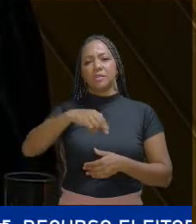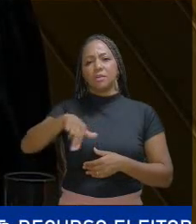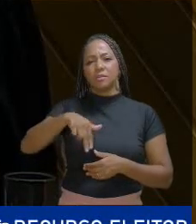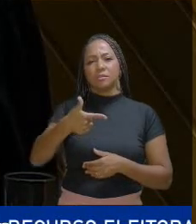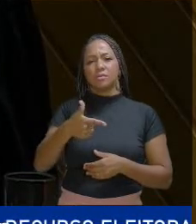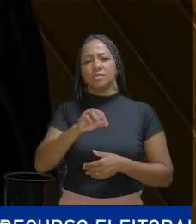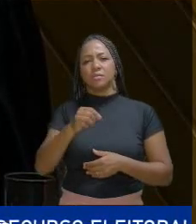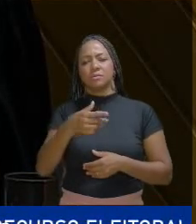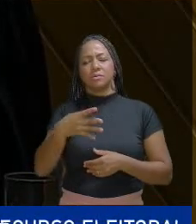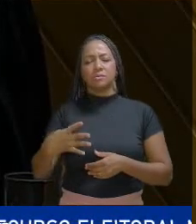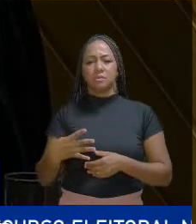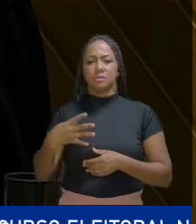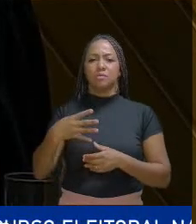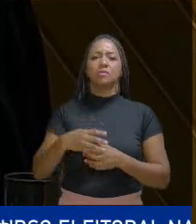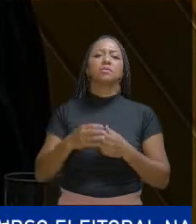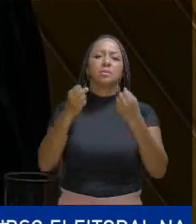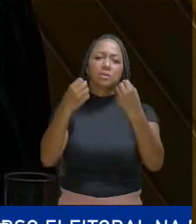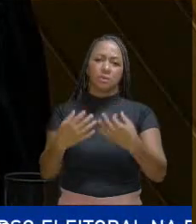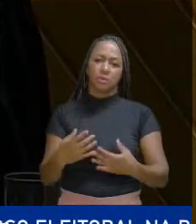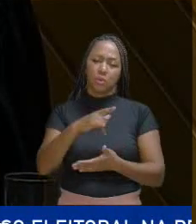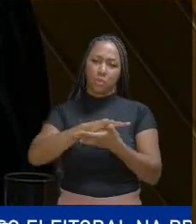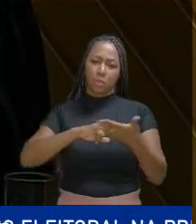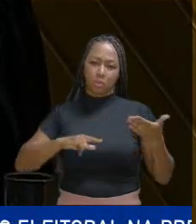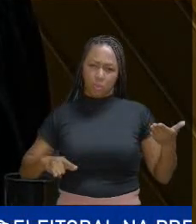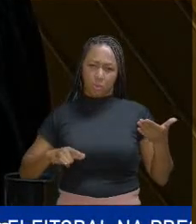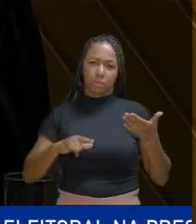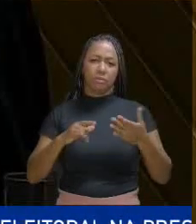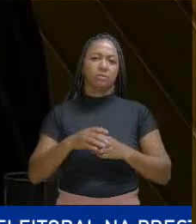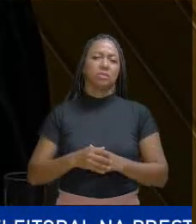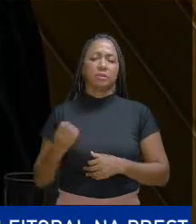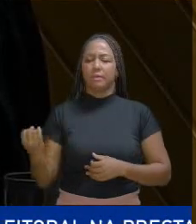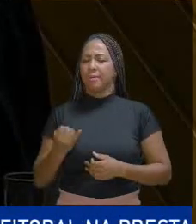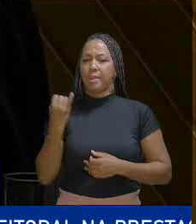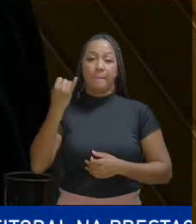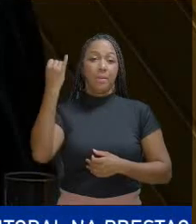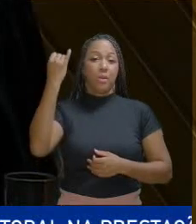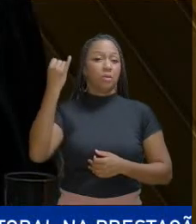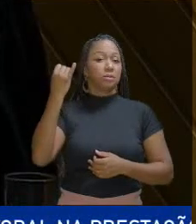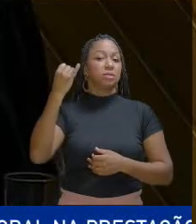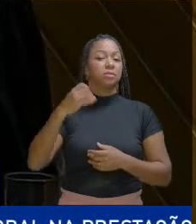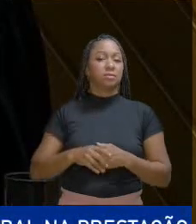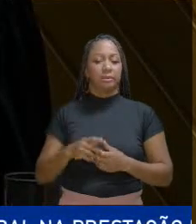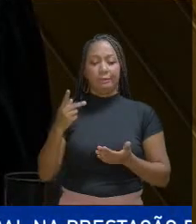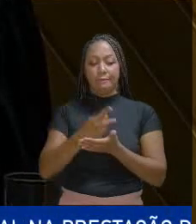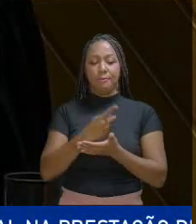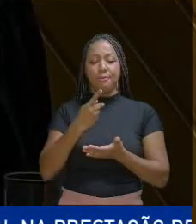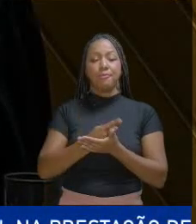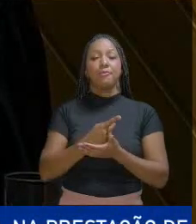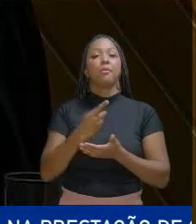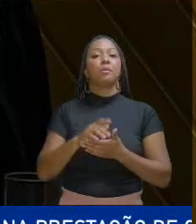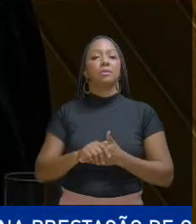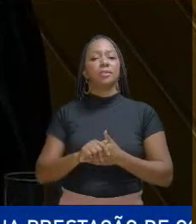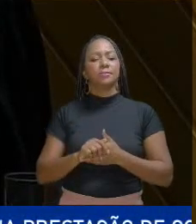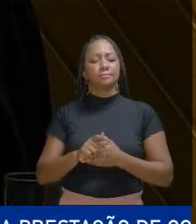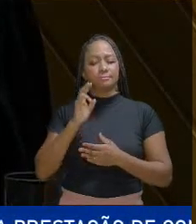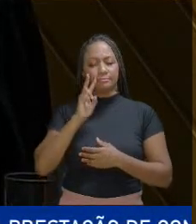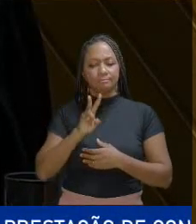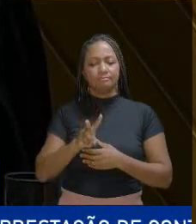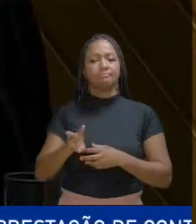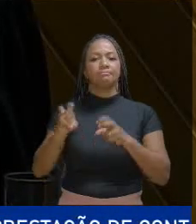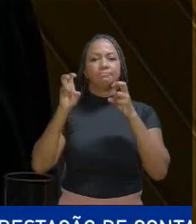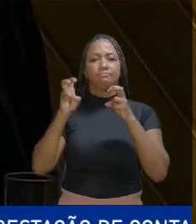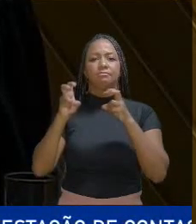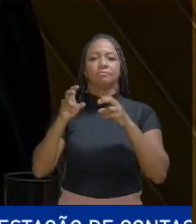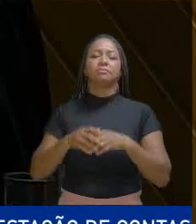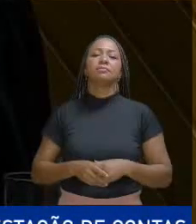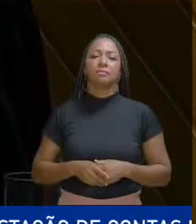19/11/2024. Dessa forma, esse documento isoladamente não é suficiente para afastar a irregularidade detectada nos